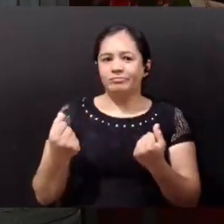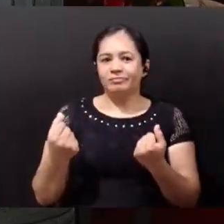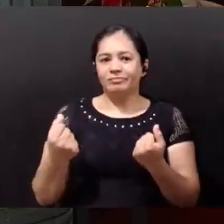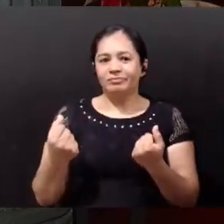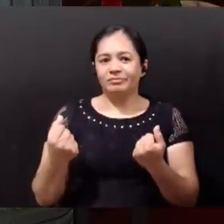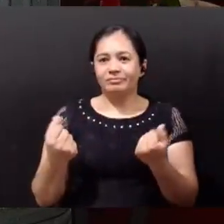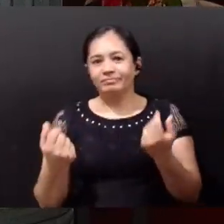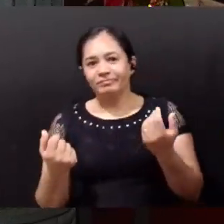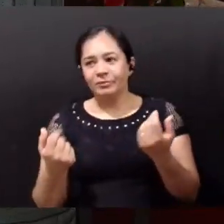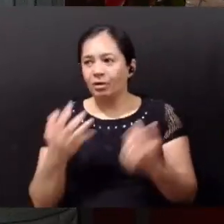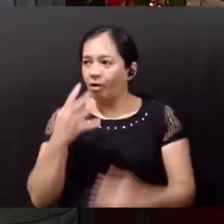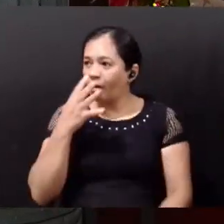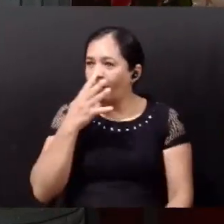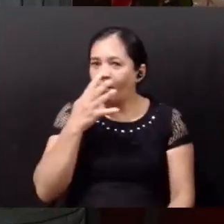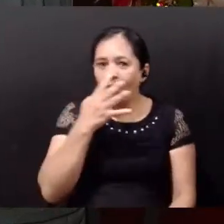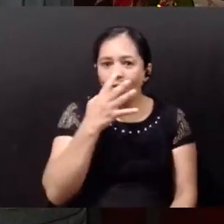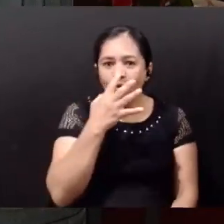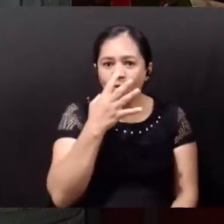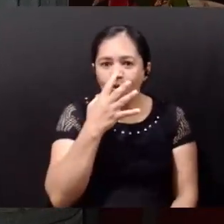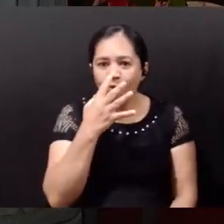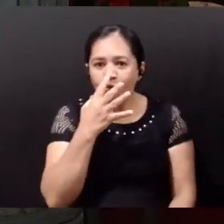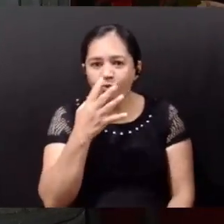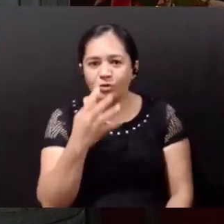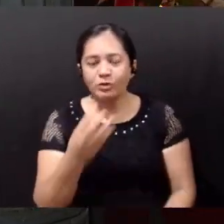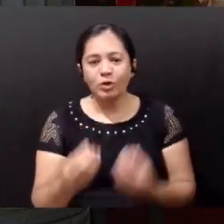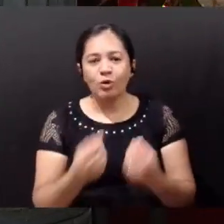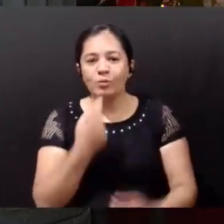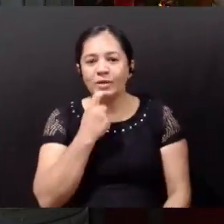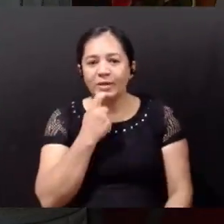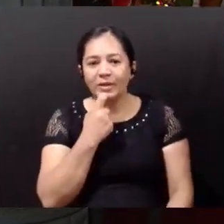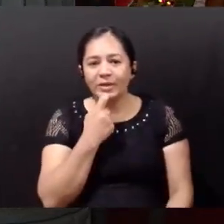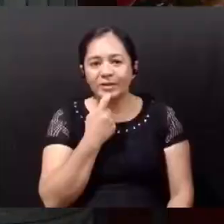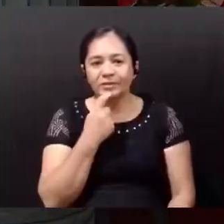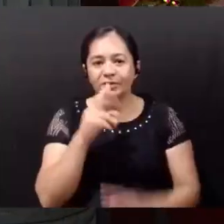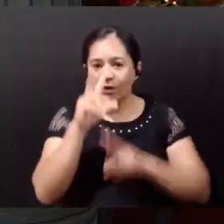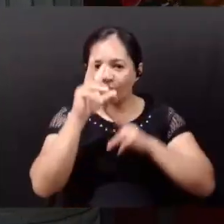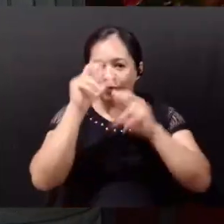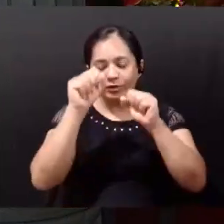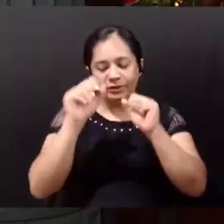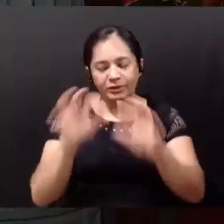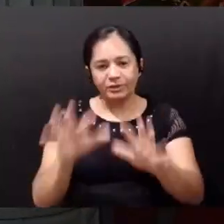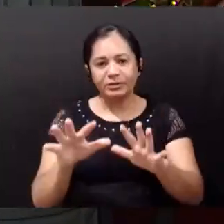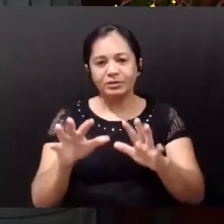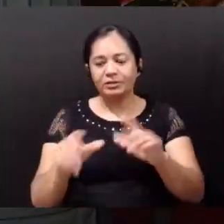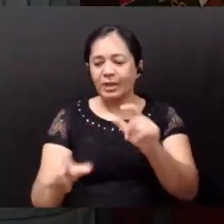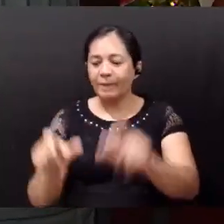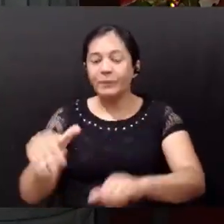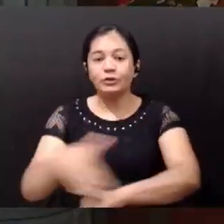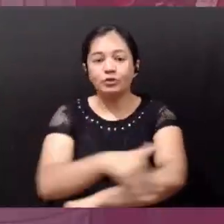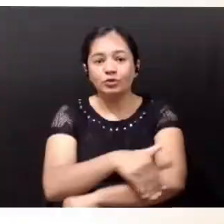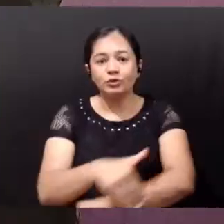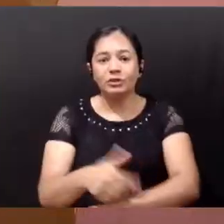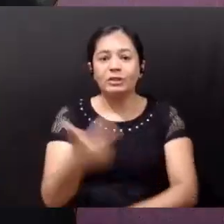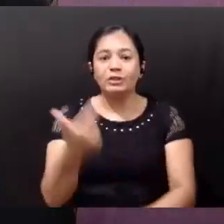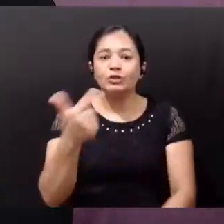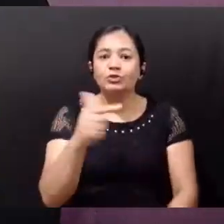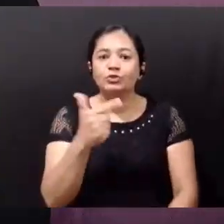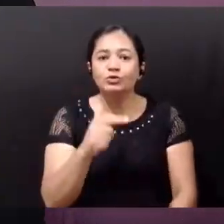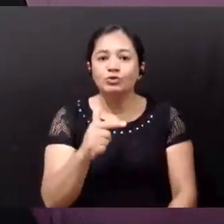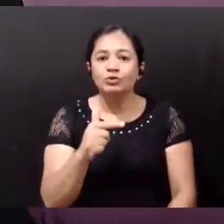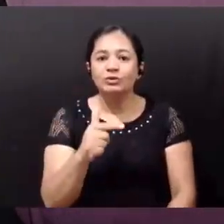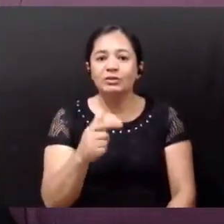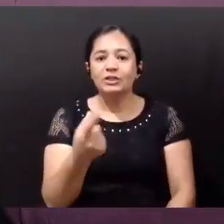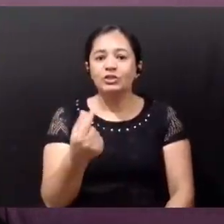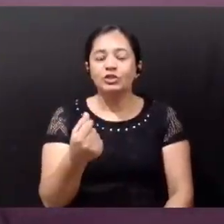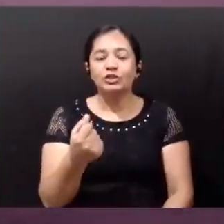abismado, né, com a situação de Campinas, tá fortalecendo isso a moradores de rua, né, que não tem condições de fazer um jantar. É